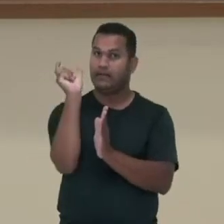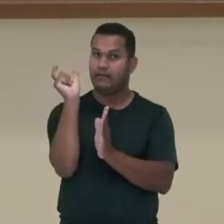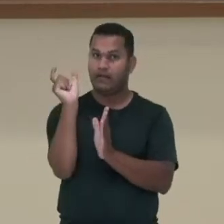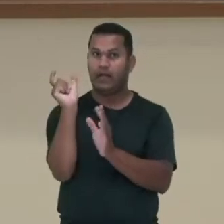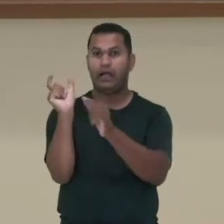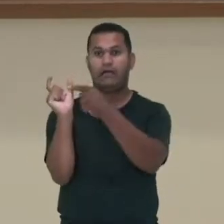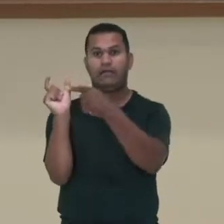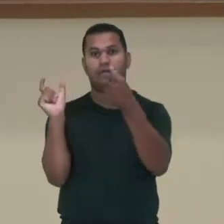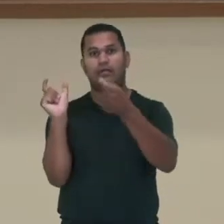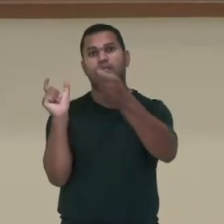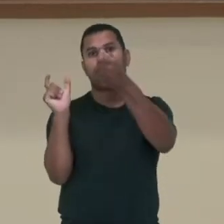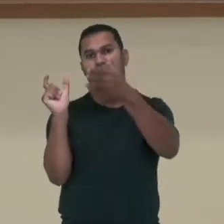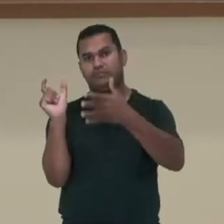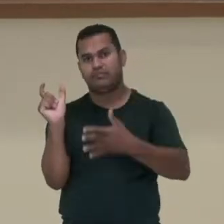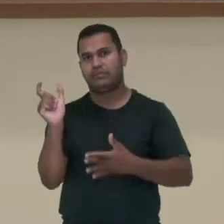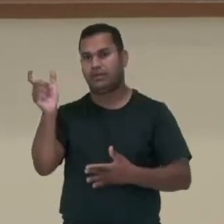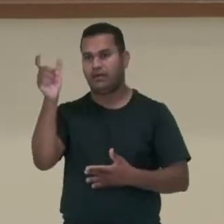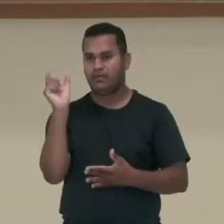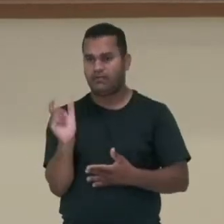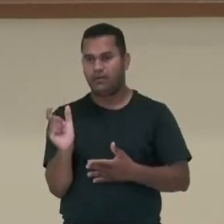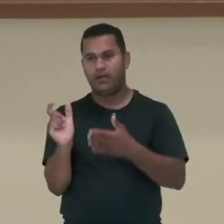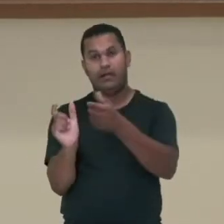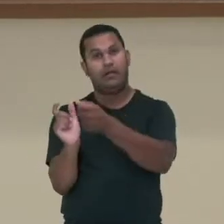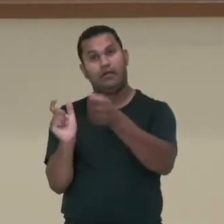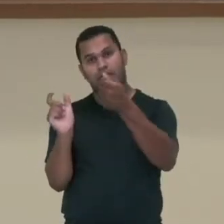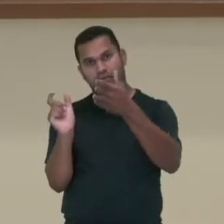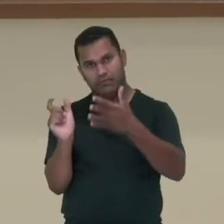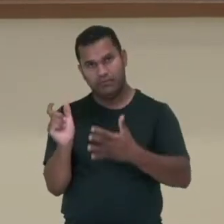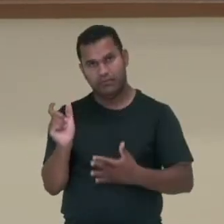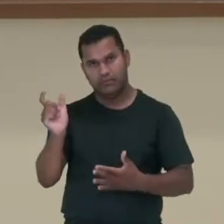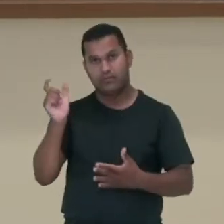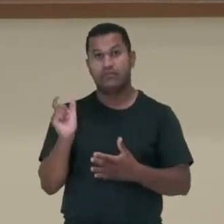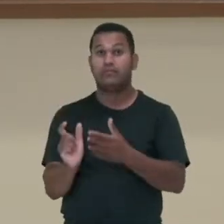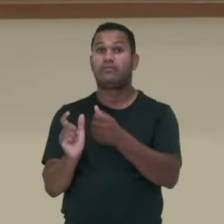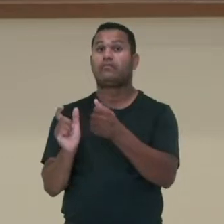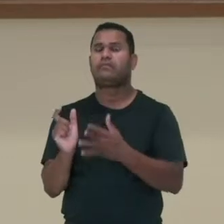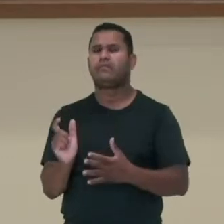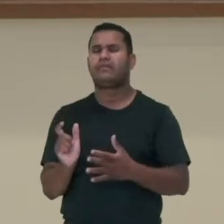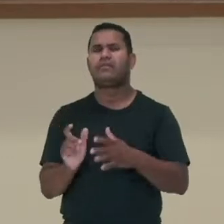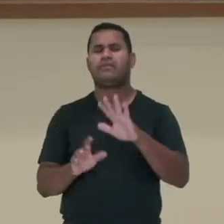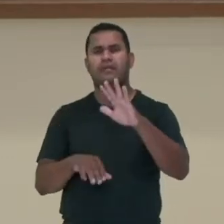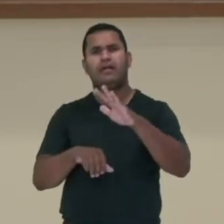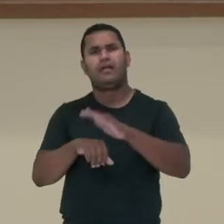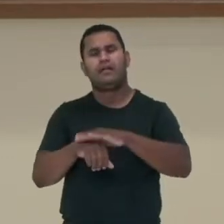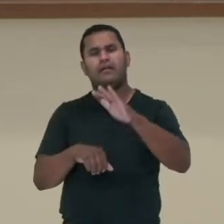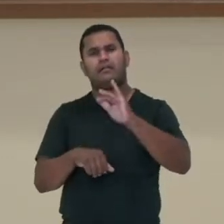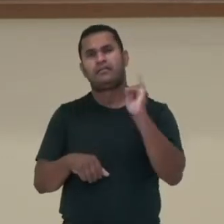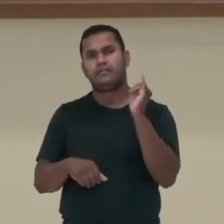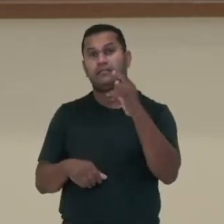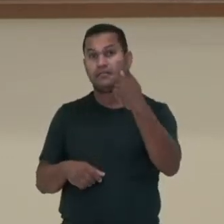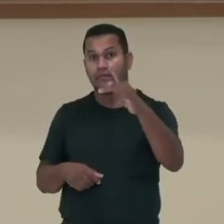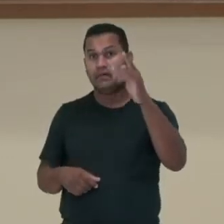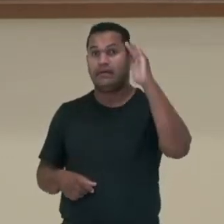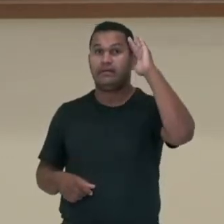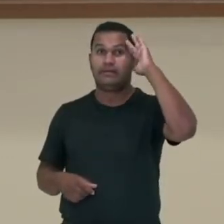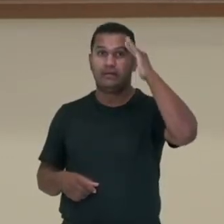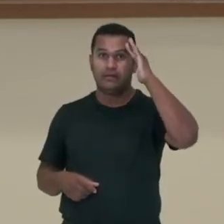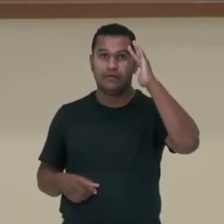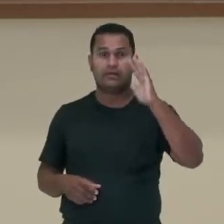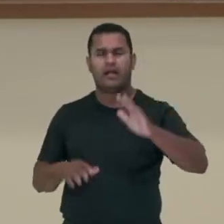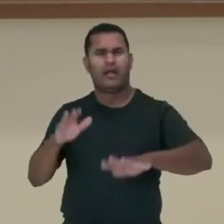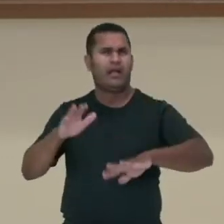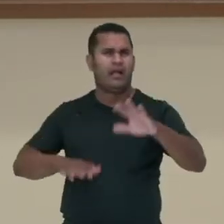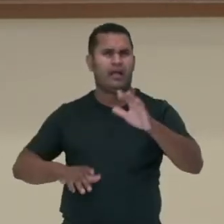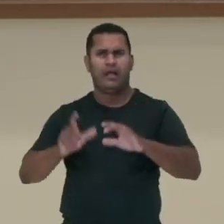dicionário. Tenta fazer de uma maneira simples que você consiga entender. Não tenta copiar muito o significado que tem no teu livro didático, que é um significado